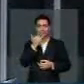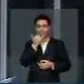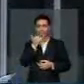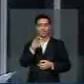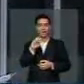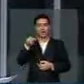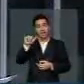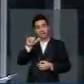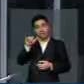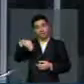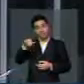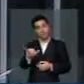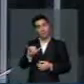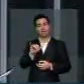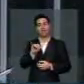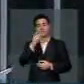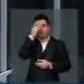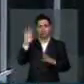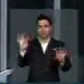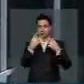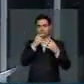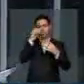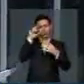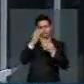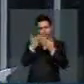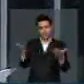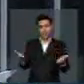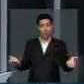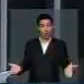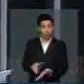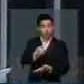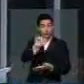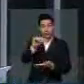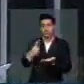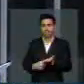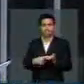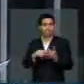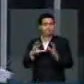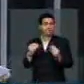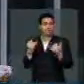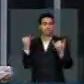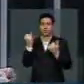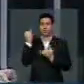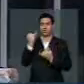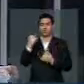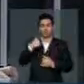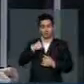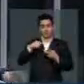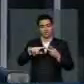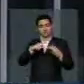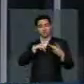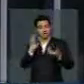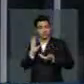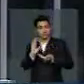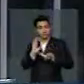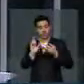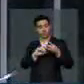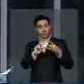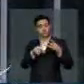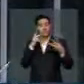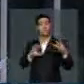e senhores Hoje é um dia muito importante para mim para a câmara dos deputados e